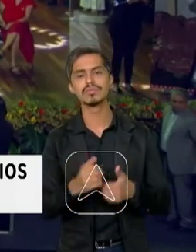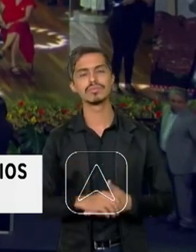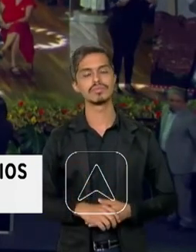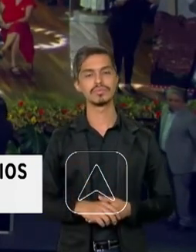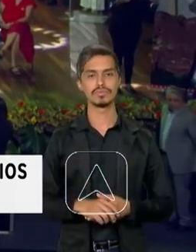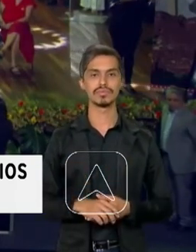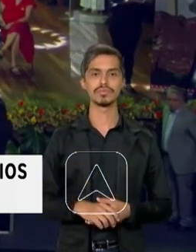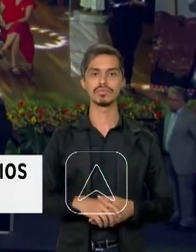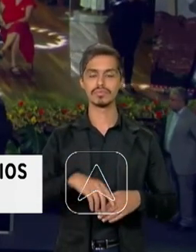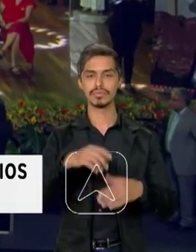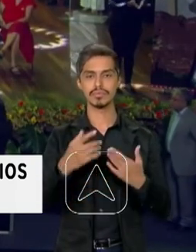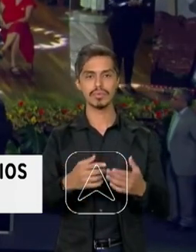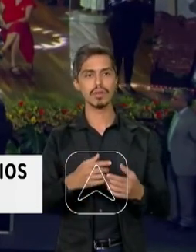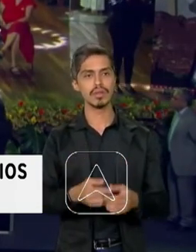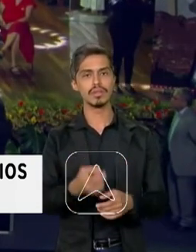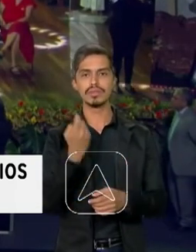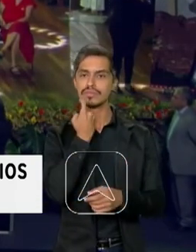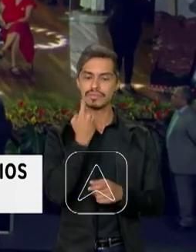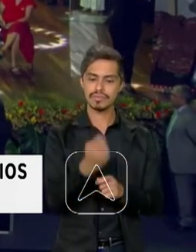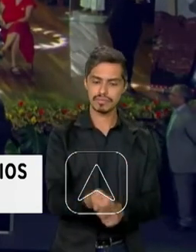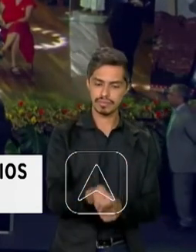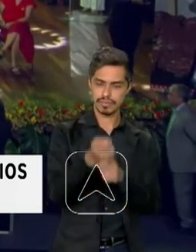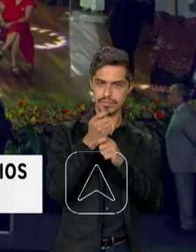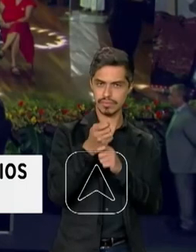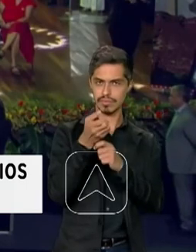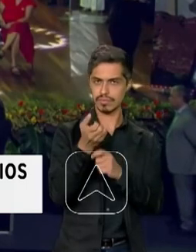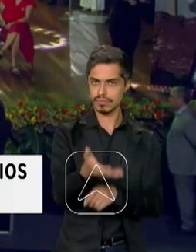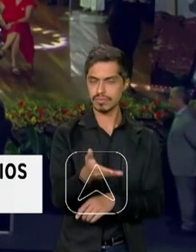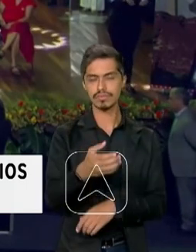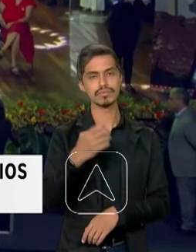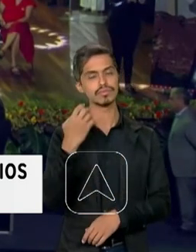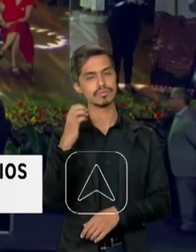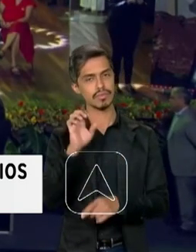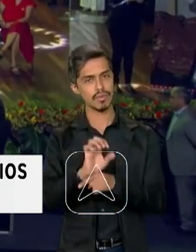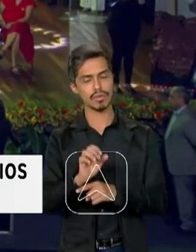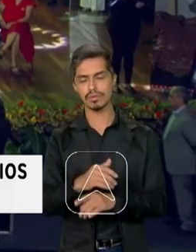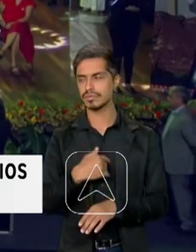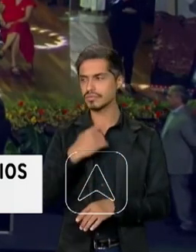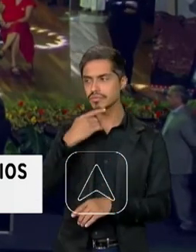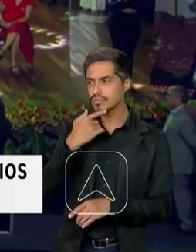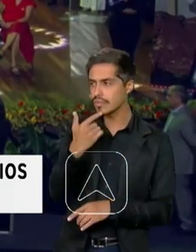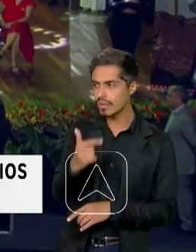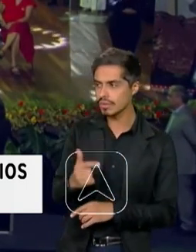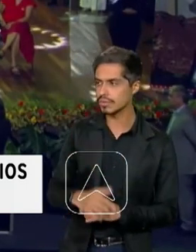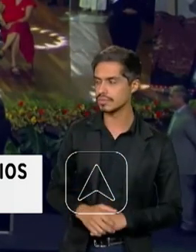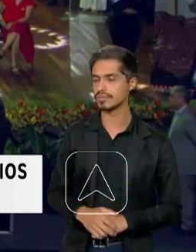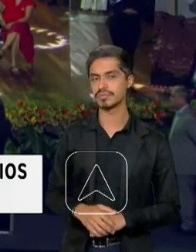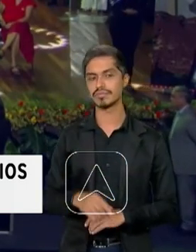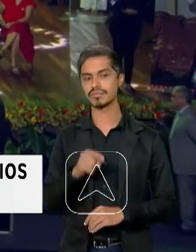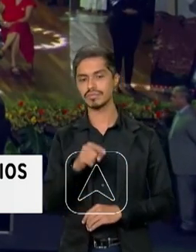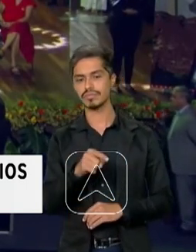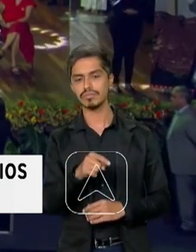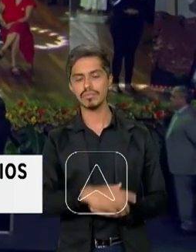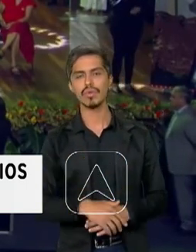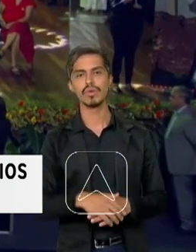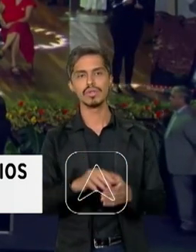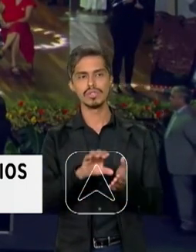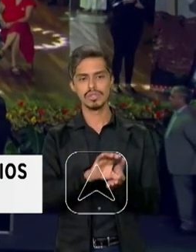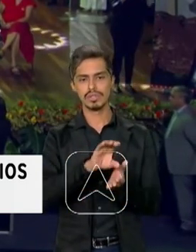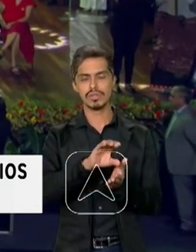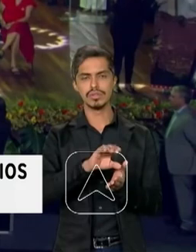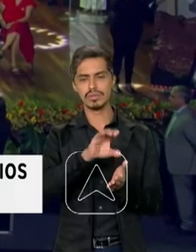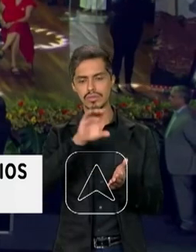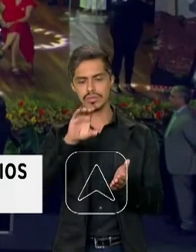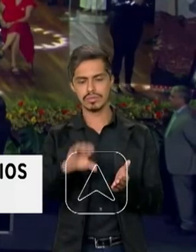novo terminal pesqueiro para o estado e eu não tenho dúvida Governador que depois desse Porto pronto o